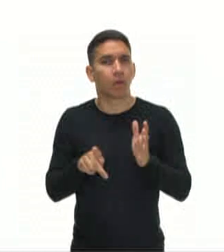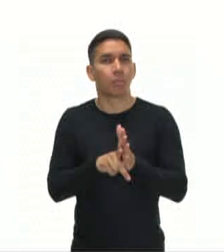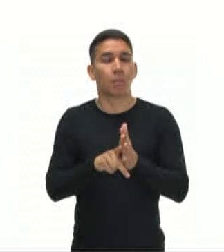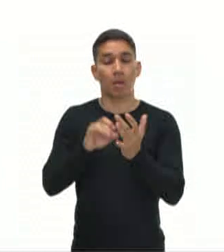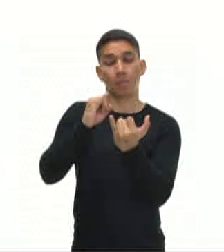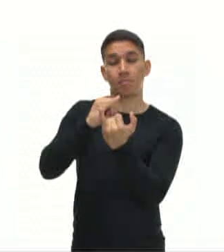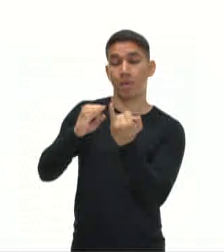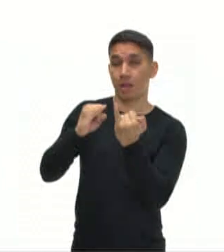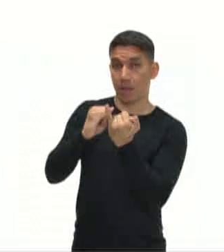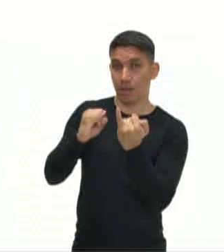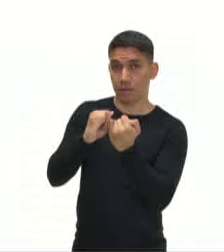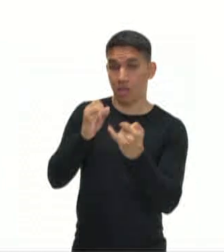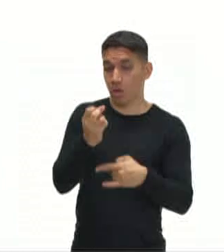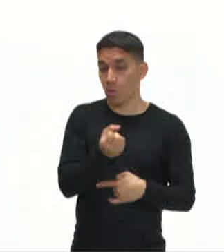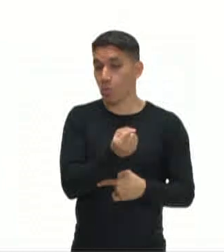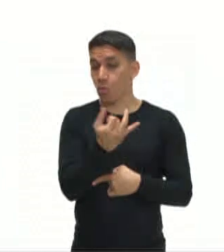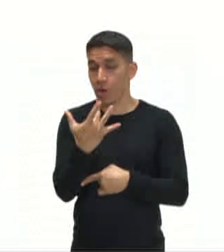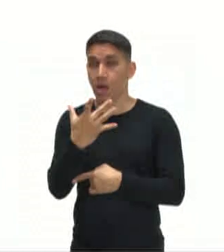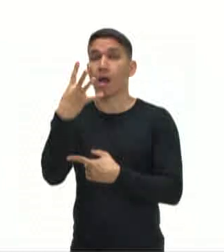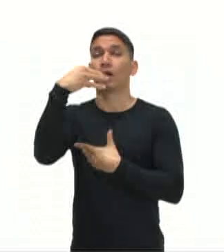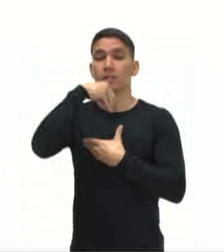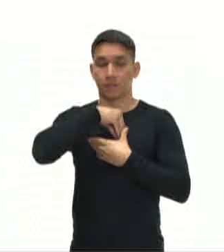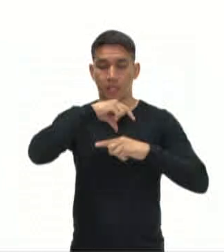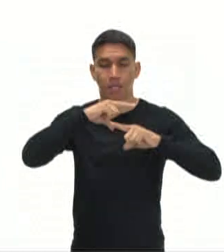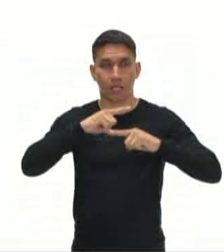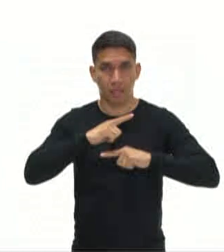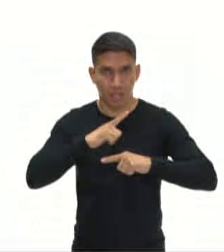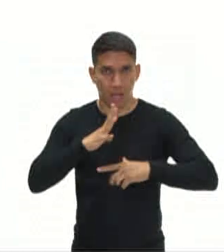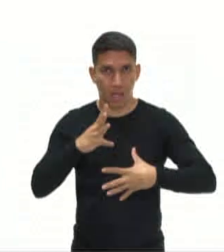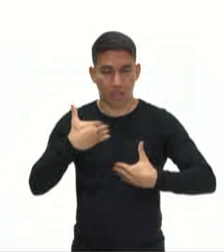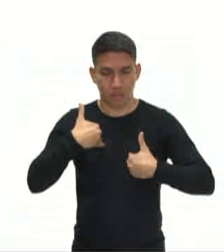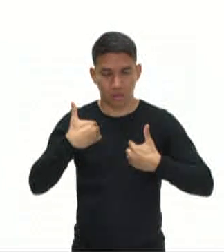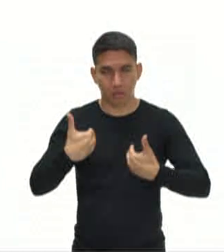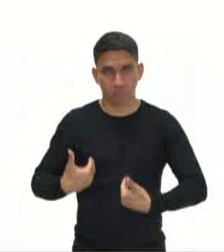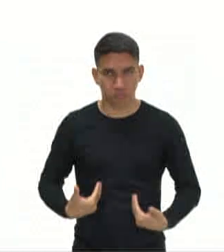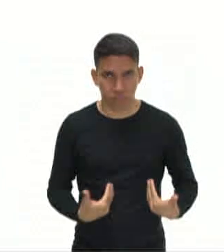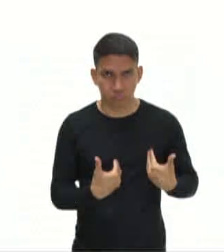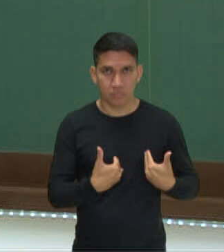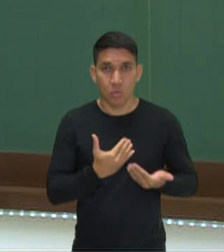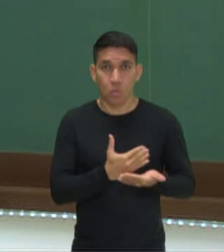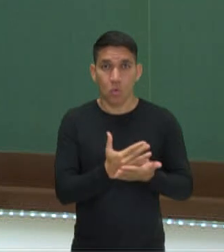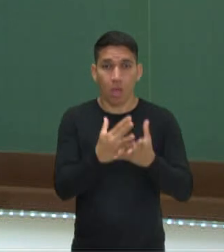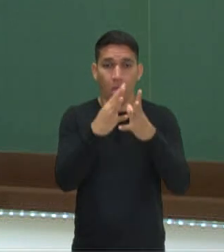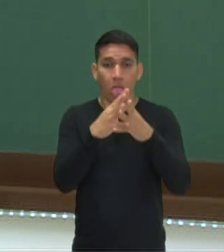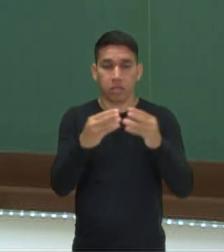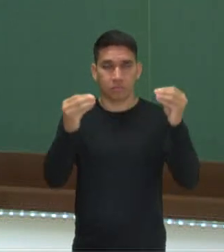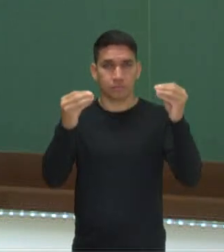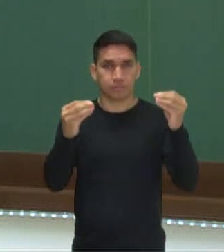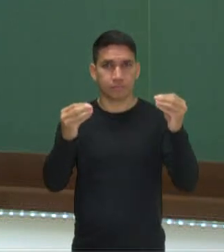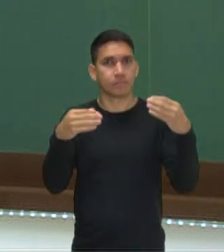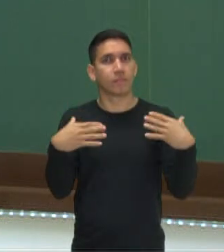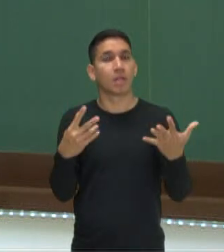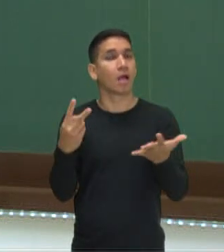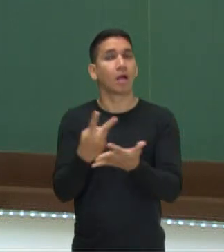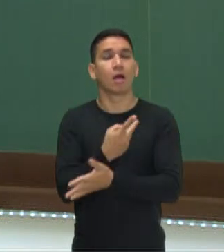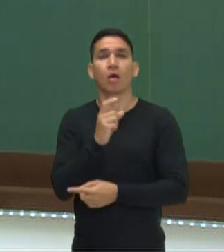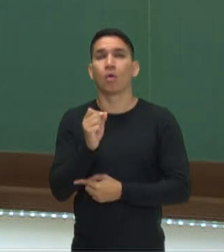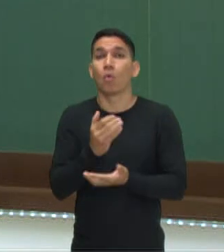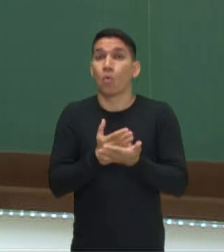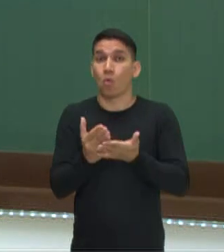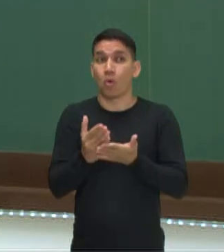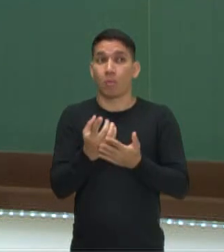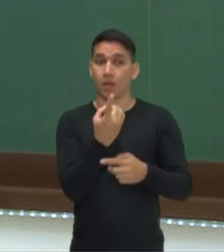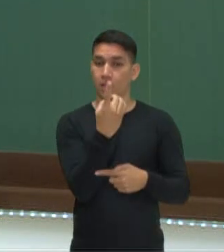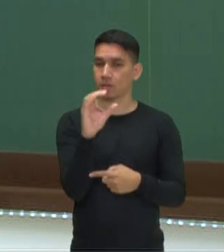metade da quantidade que tinha no organismo inicialmente se desintegra. Então, por exemplo, no início era